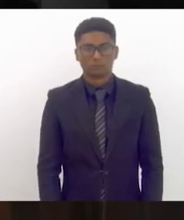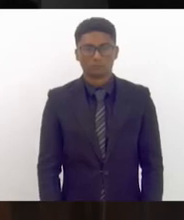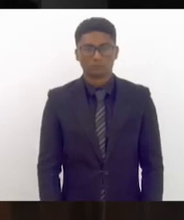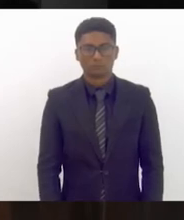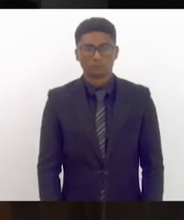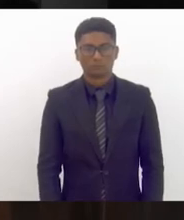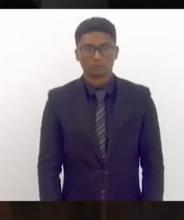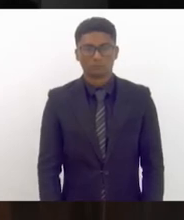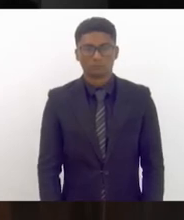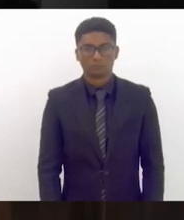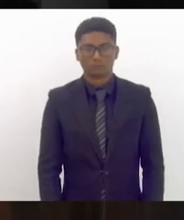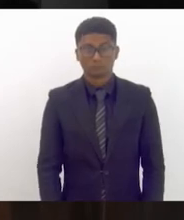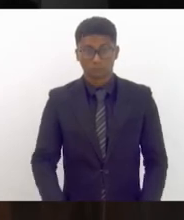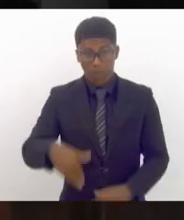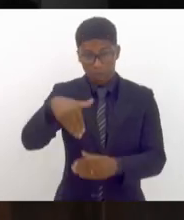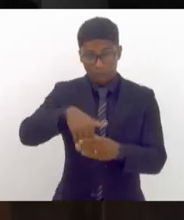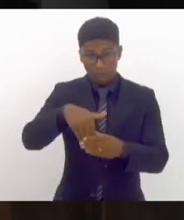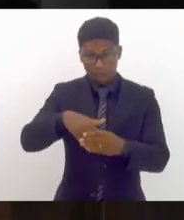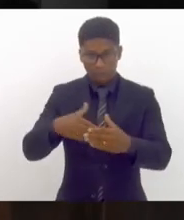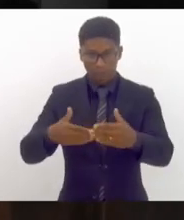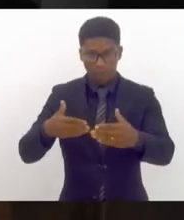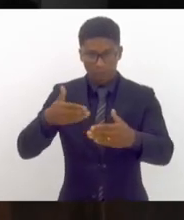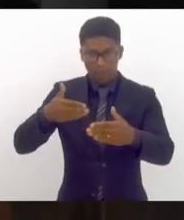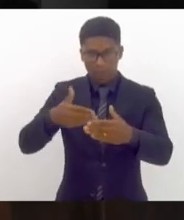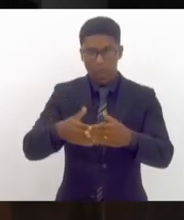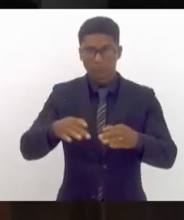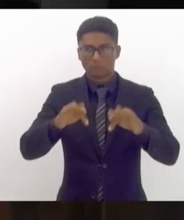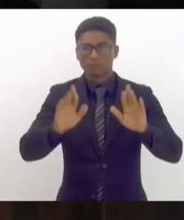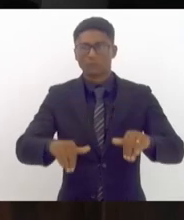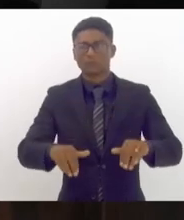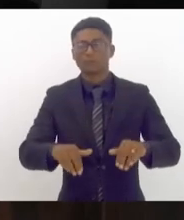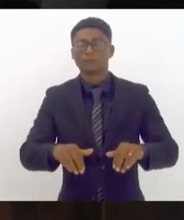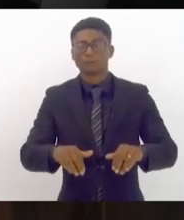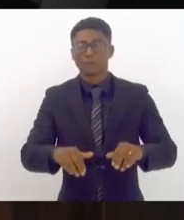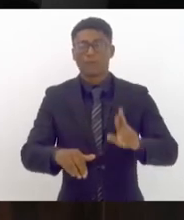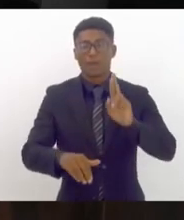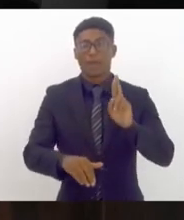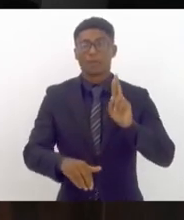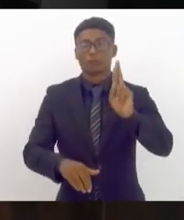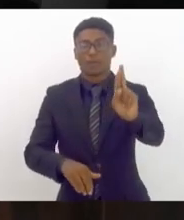A presidência vai encerrar a votação e proclamar o resultado.